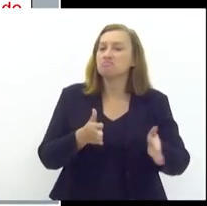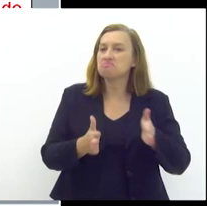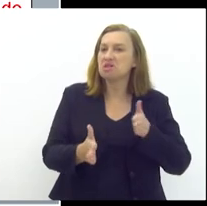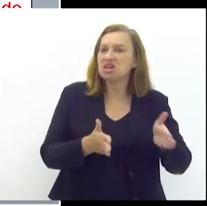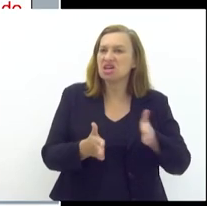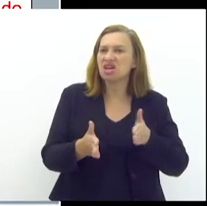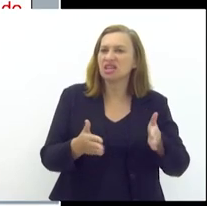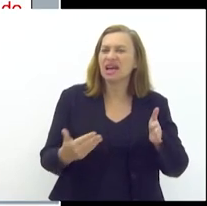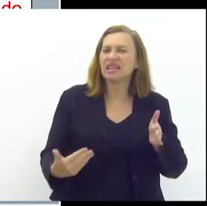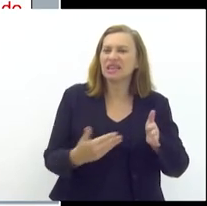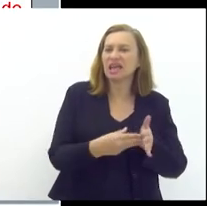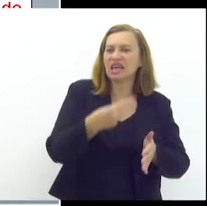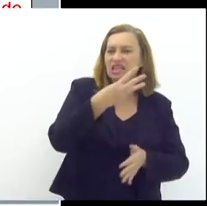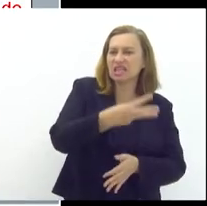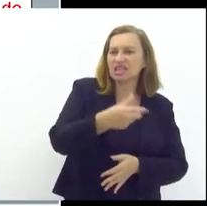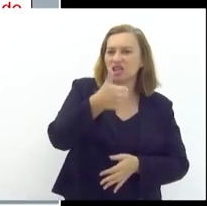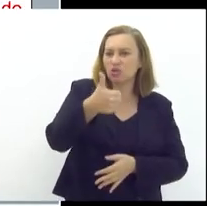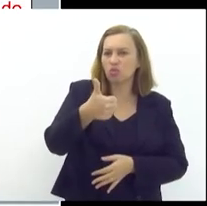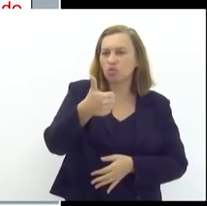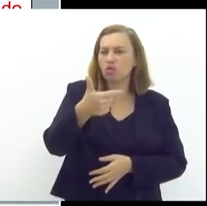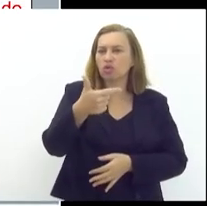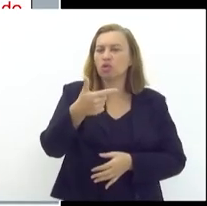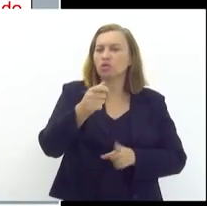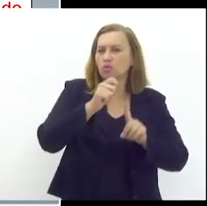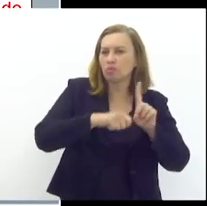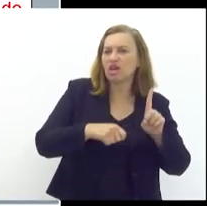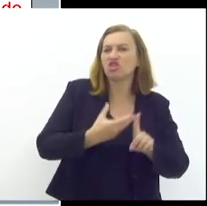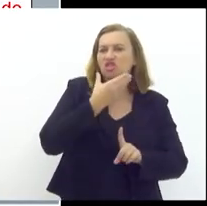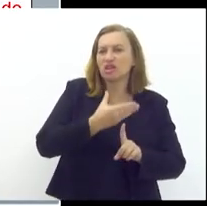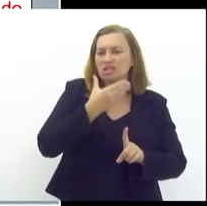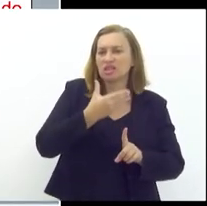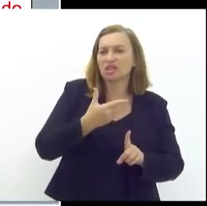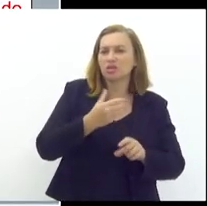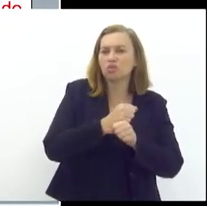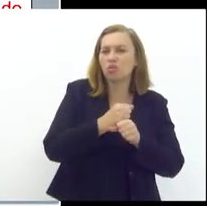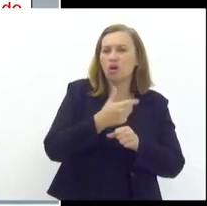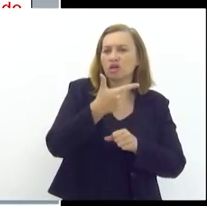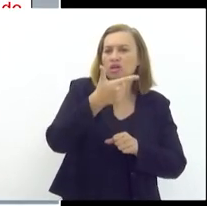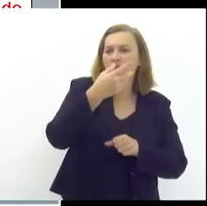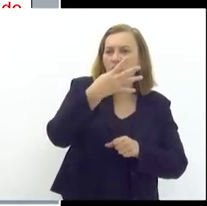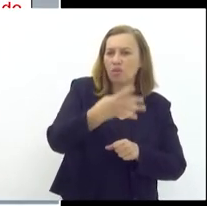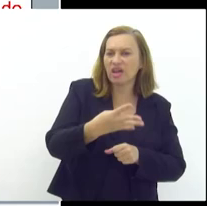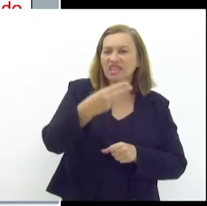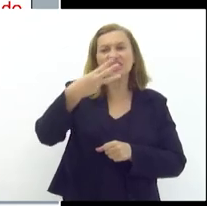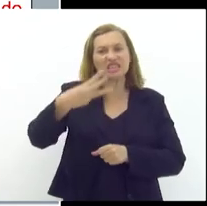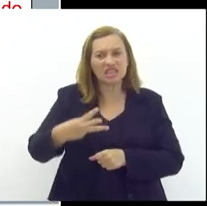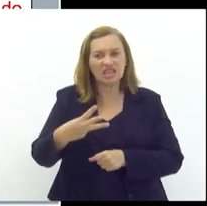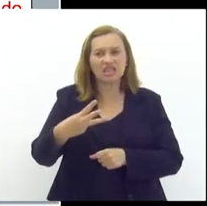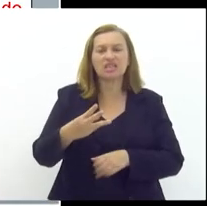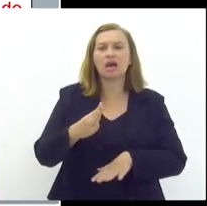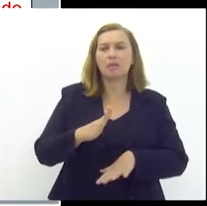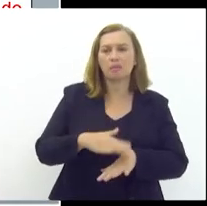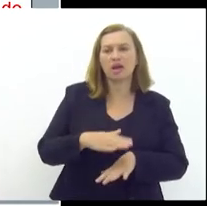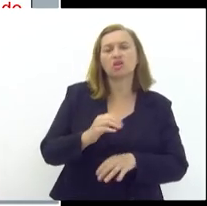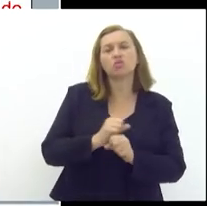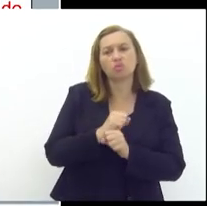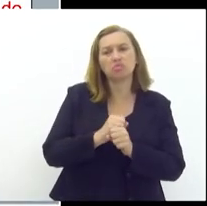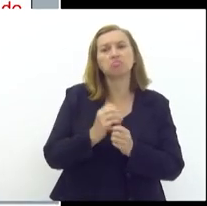a 31 do 12 de 43 também porque 31/43 é mais uma data cabalística